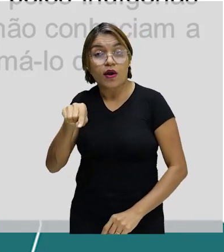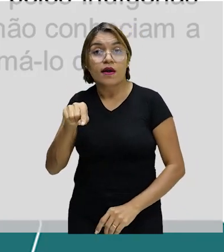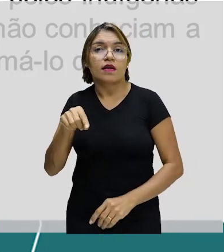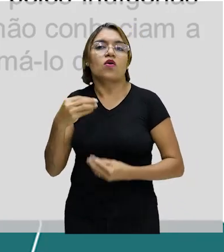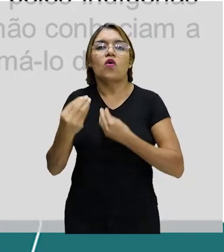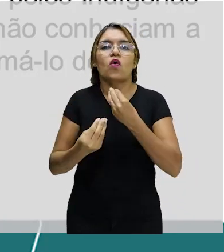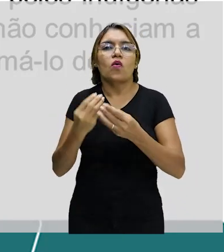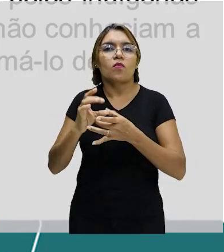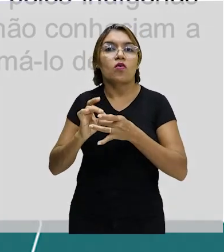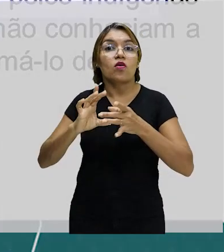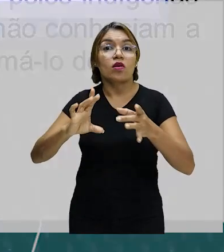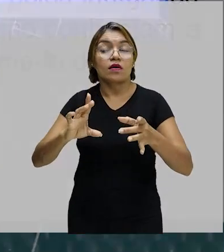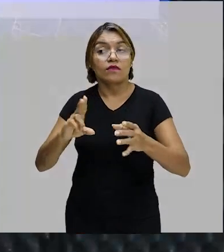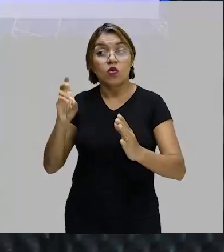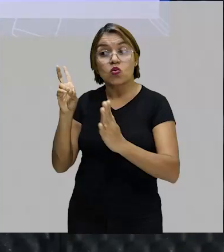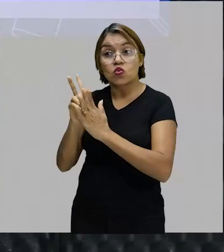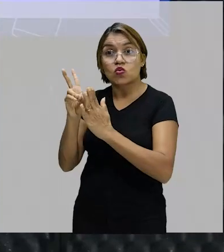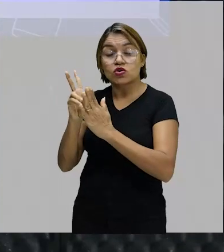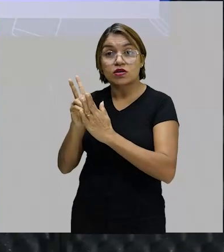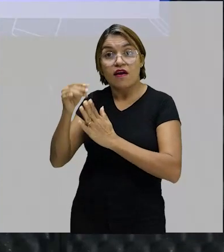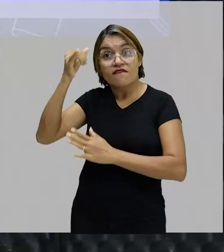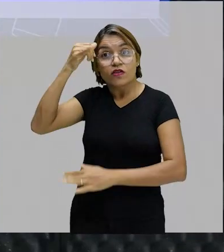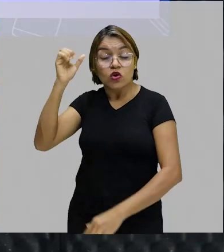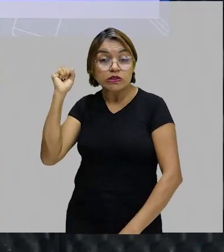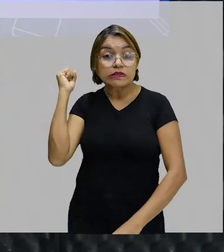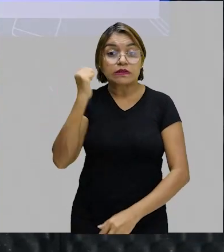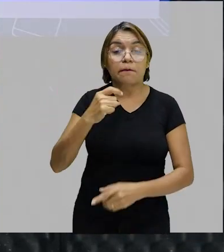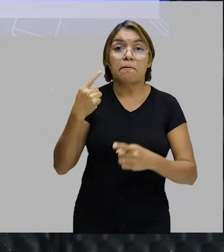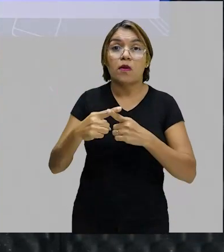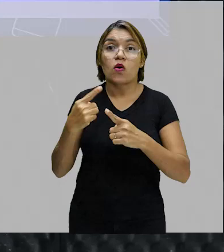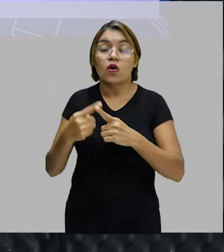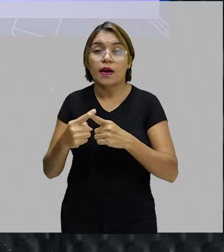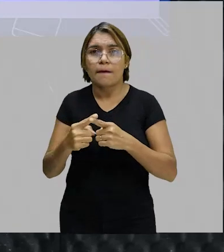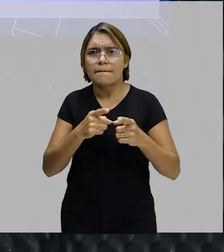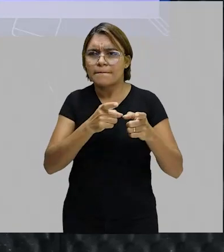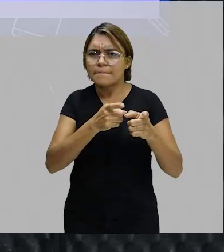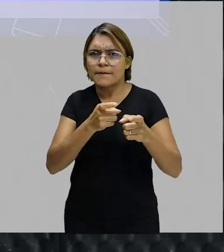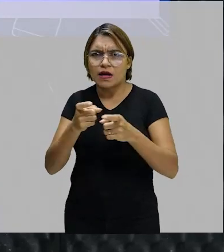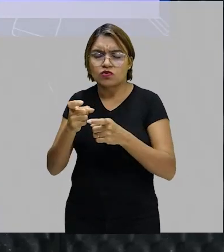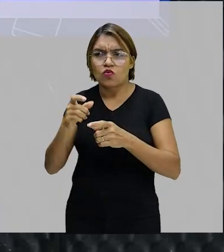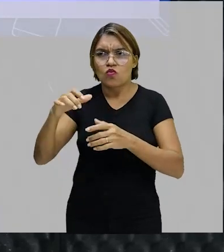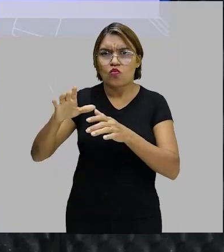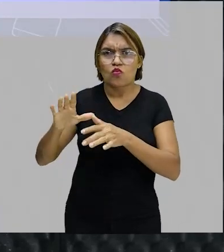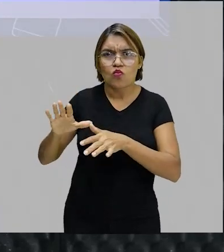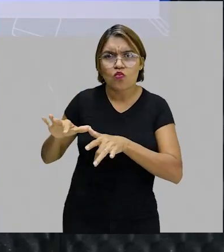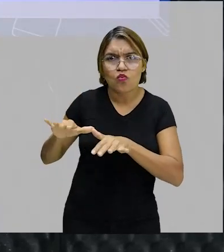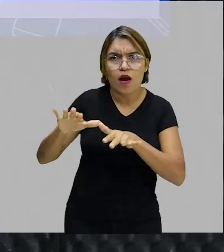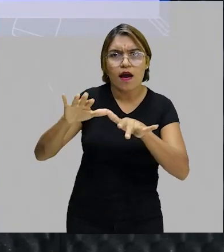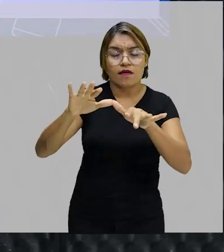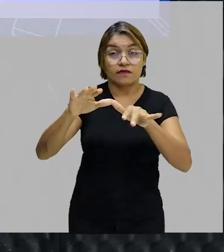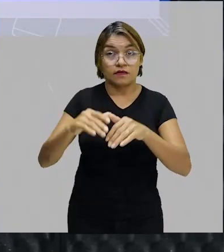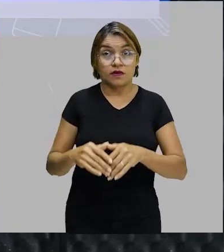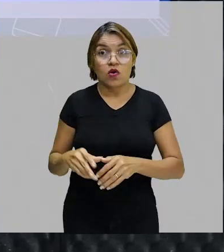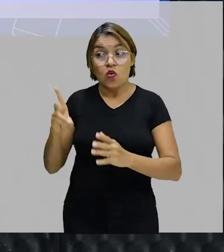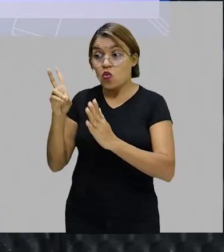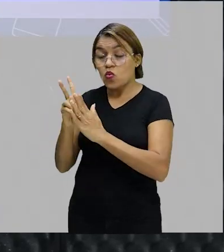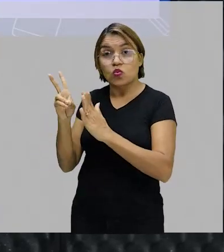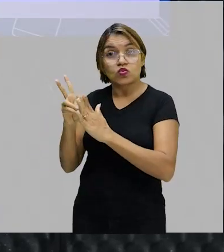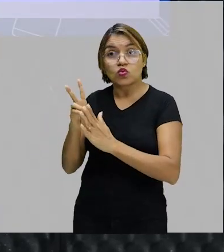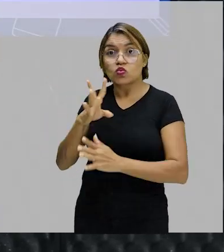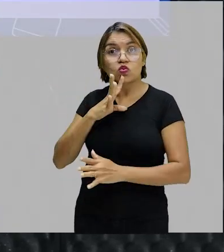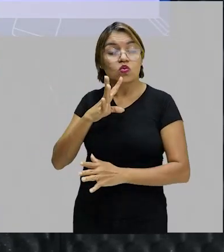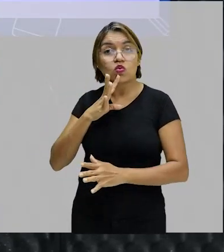escapou de ser morto pelos indígenas porque disparou uma arma e matou uma ave. Os índios que não conheciam a pólvora